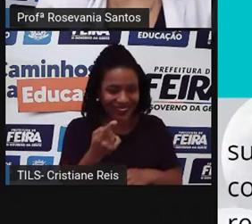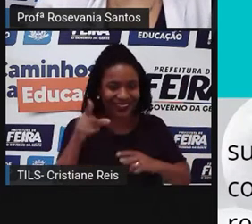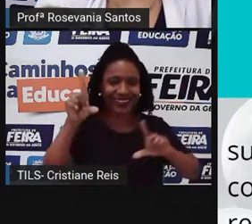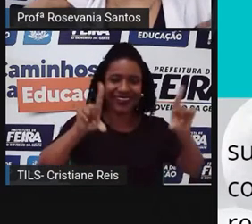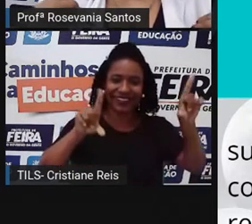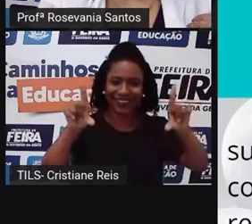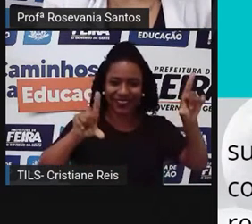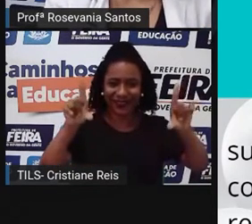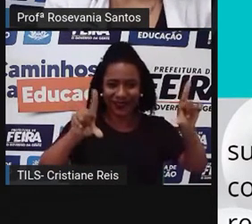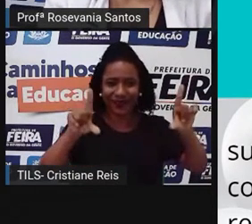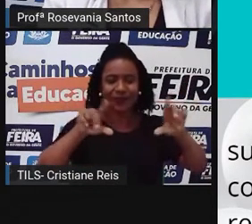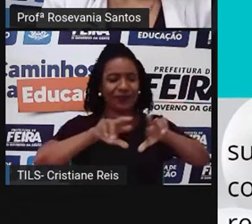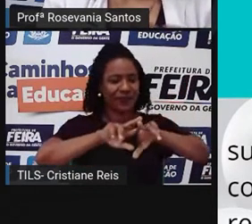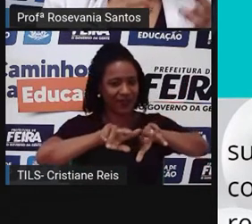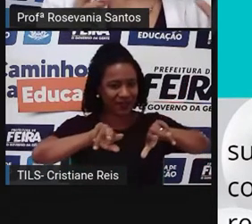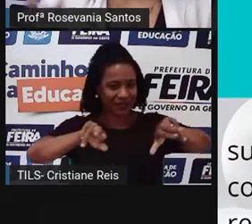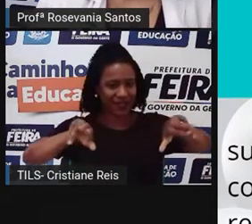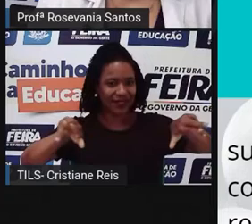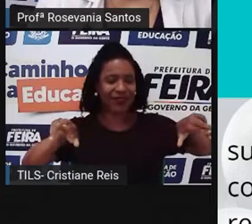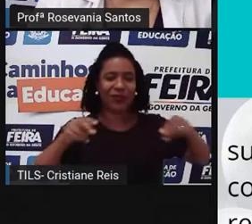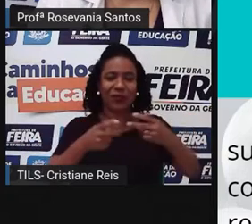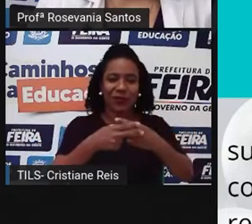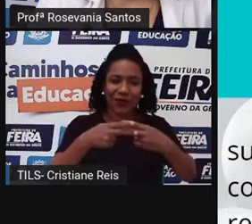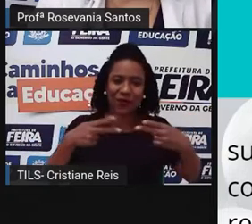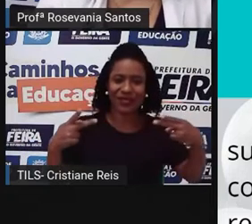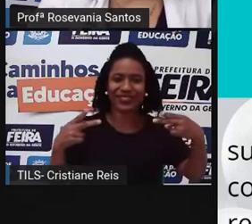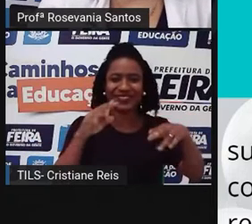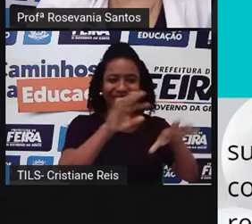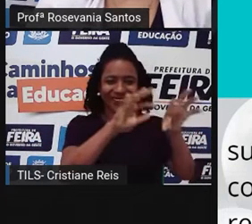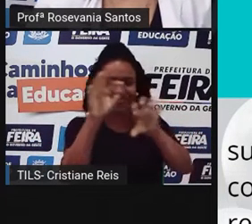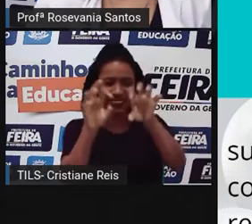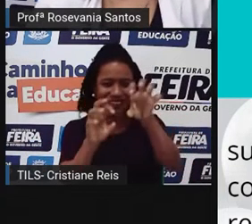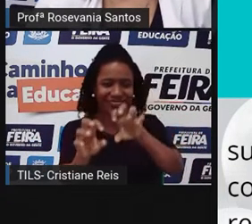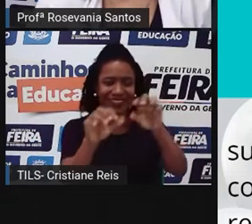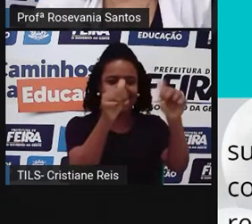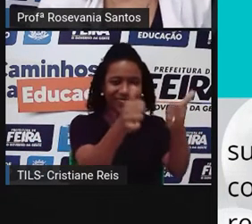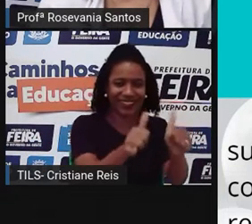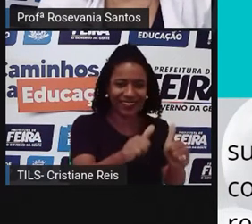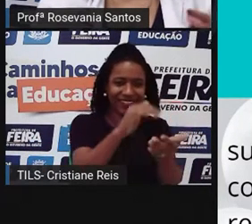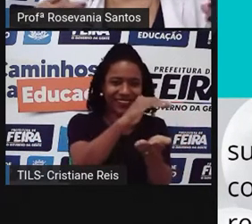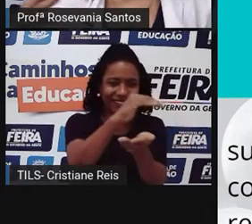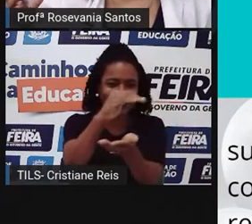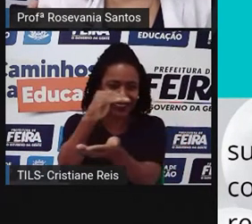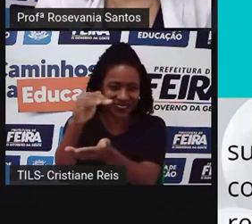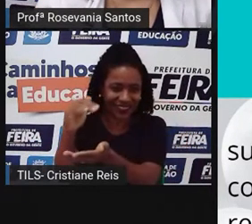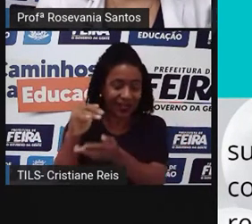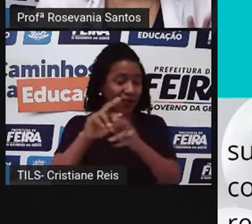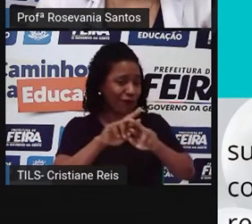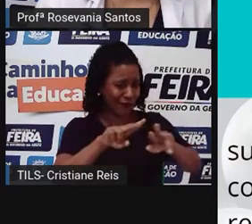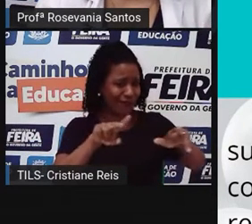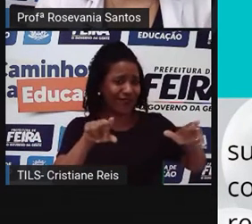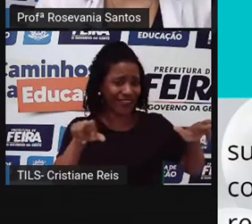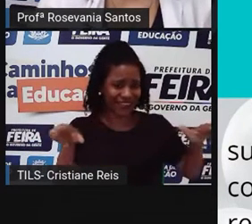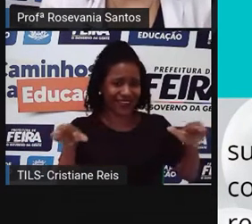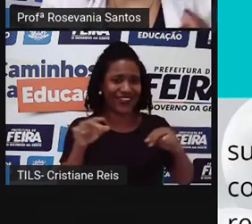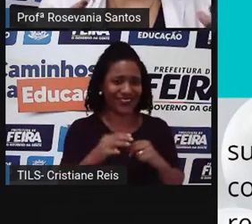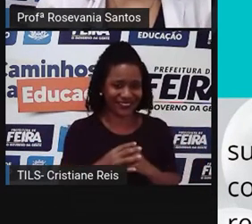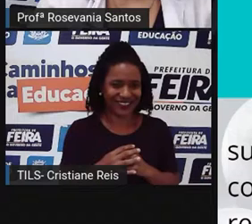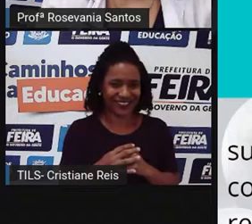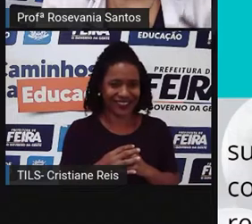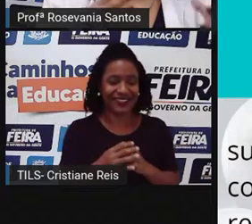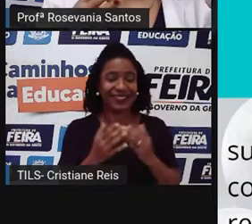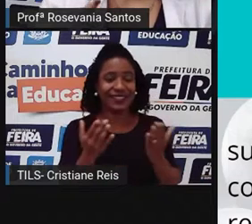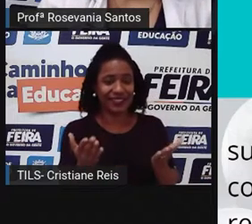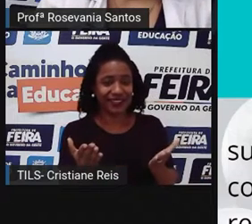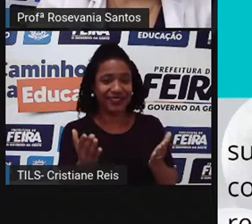sala, vários objetos de decoração. Então, você dividiu ali aquele espaço. Então, numa